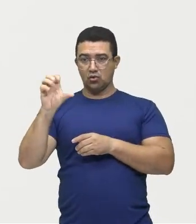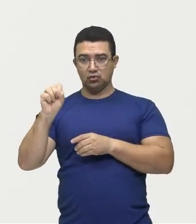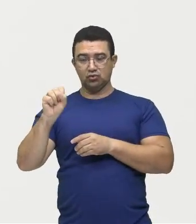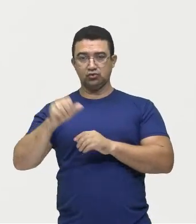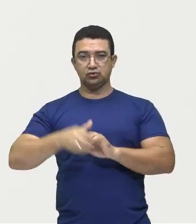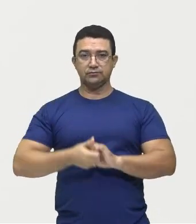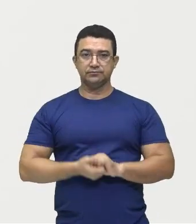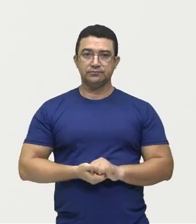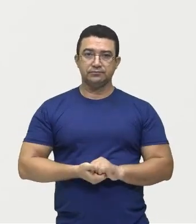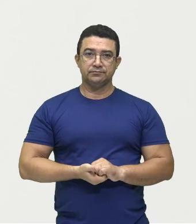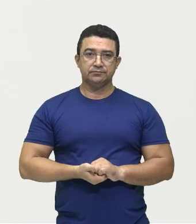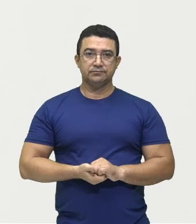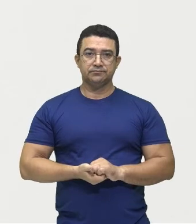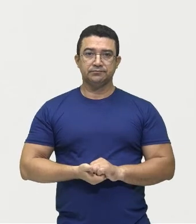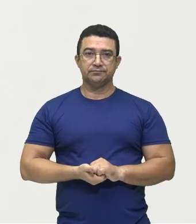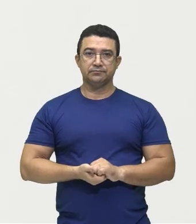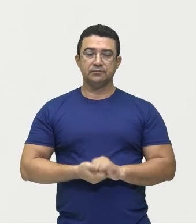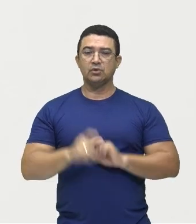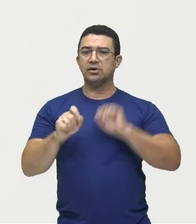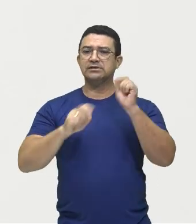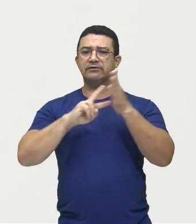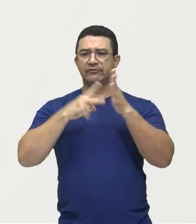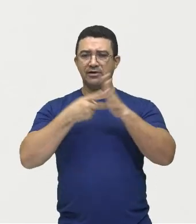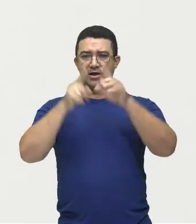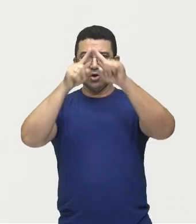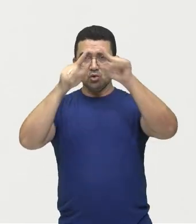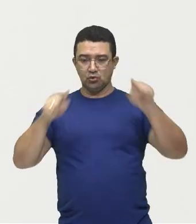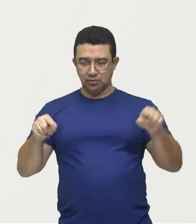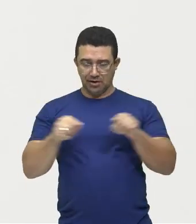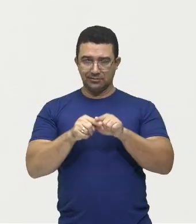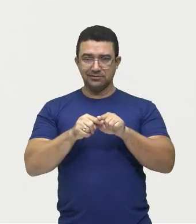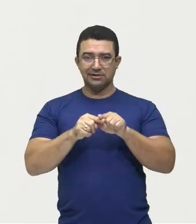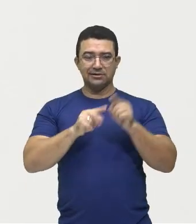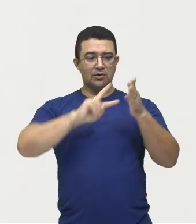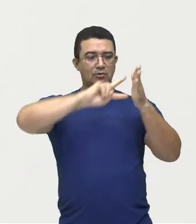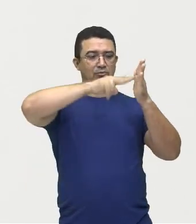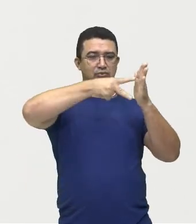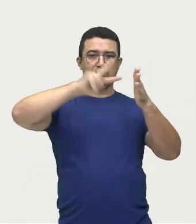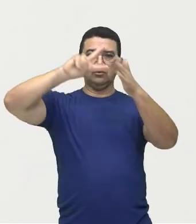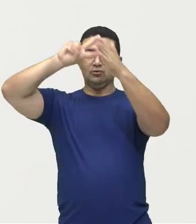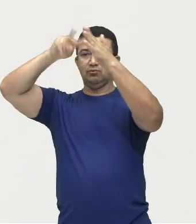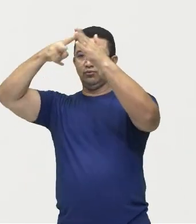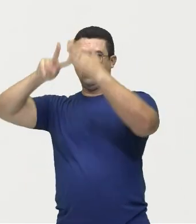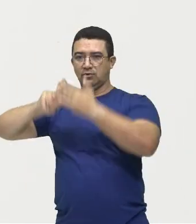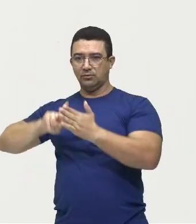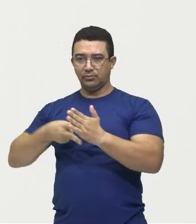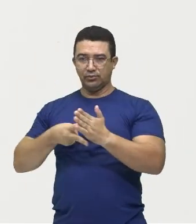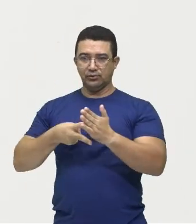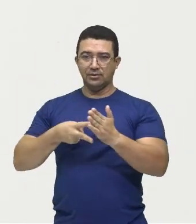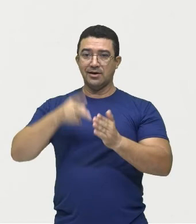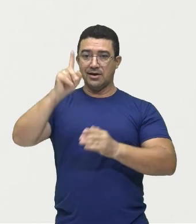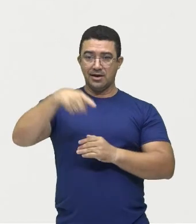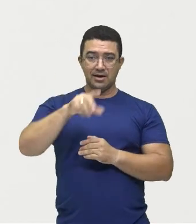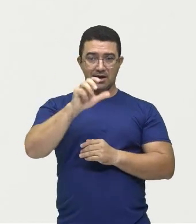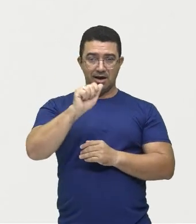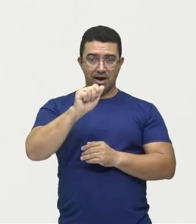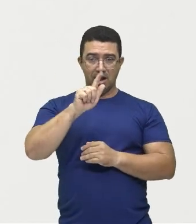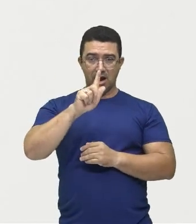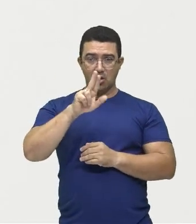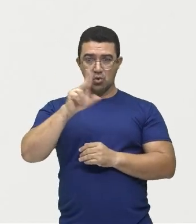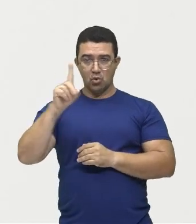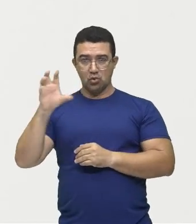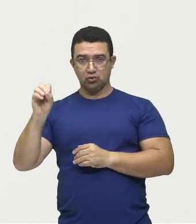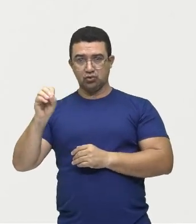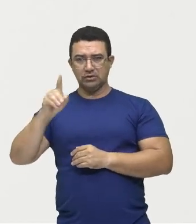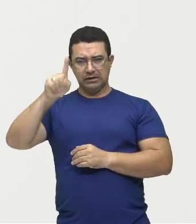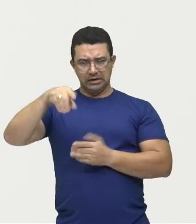proposição, né? Acutângulo é um triângulo com três ângulos internos agudos. Será que é